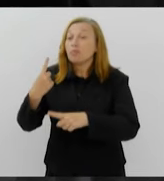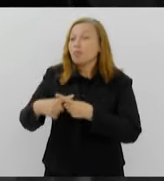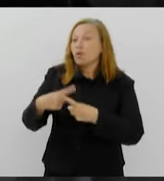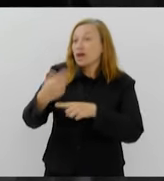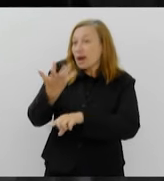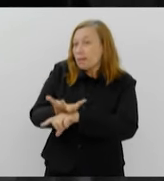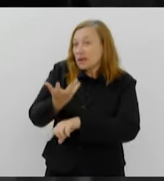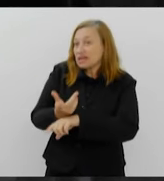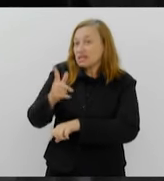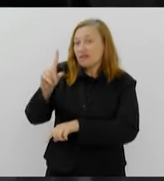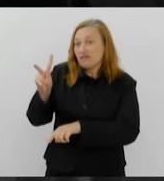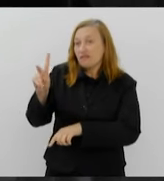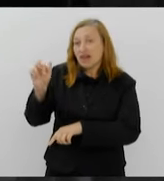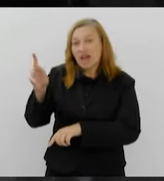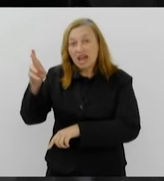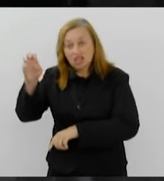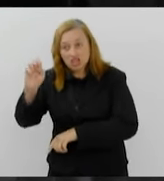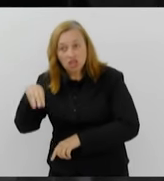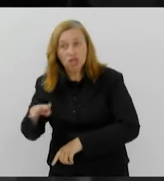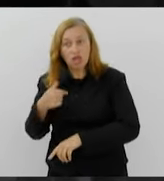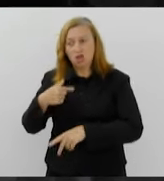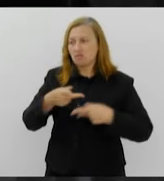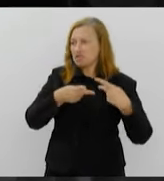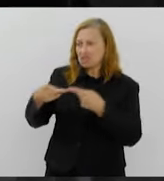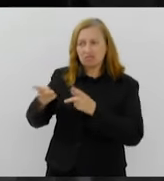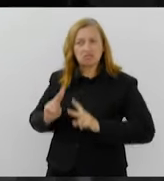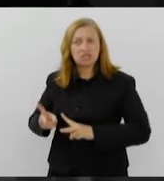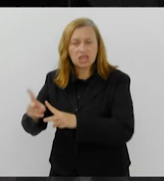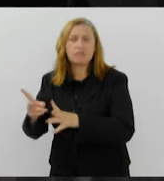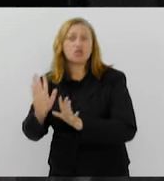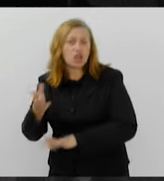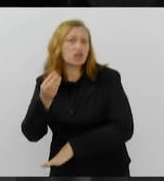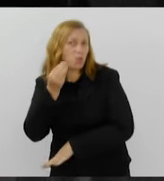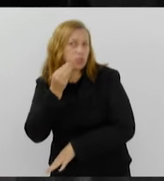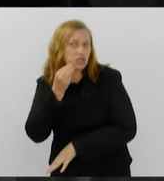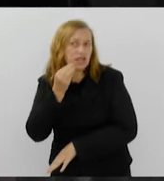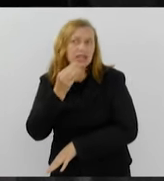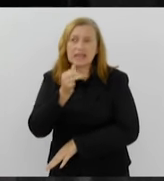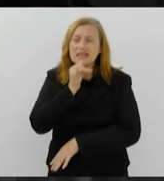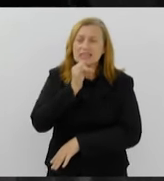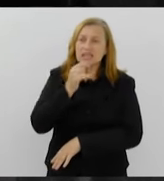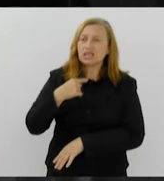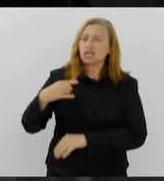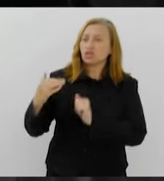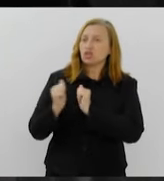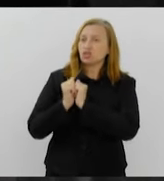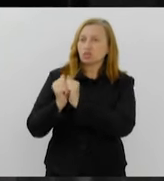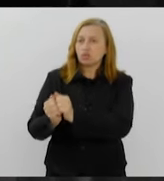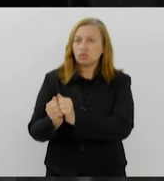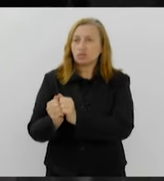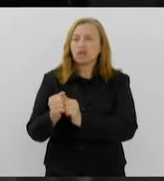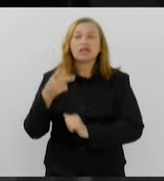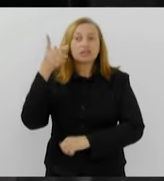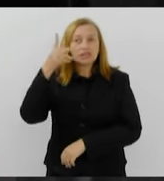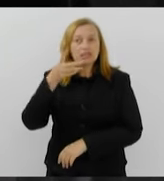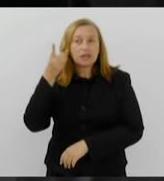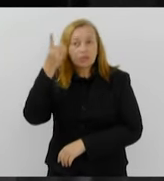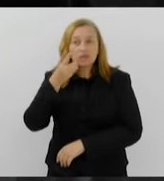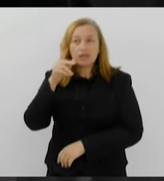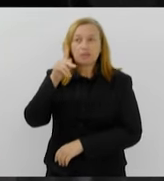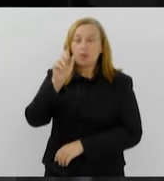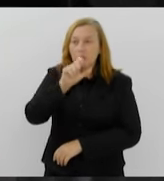lugar que eu frequento habitualmente já tive a oportunidade por exemplo de levar o deputado pobel por inúmeras vezes a praça vanhargem